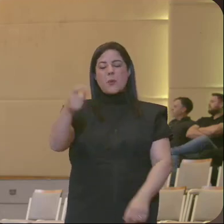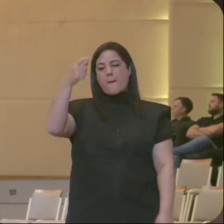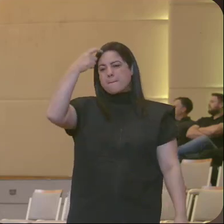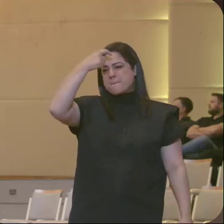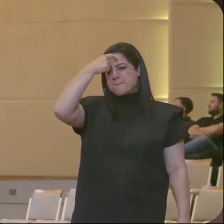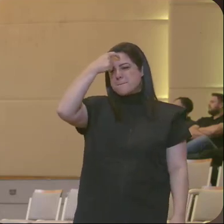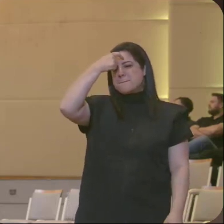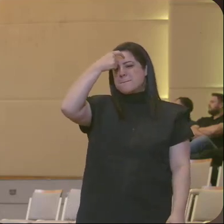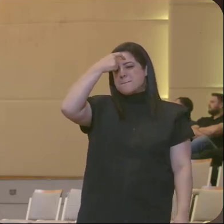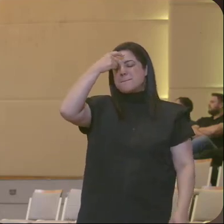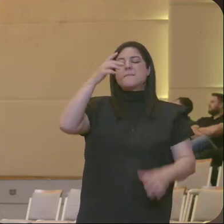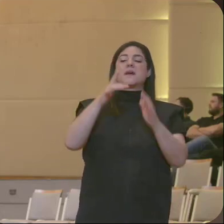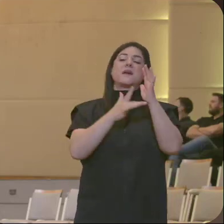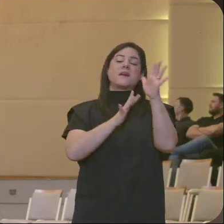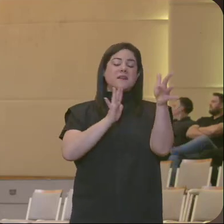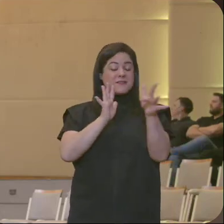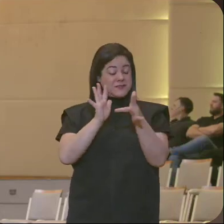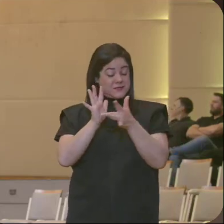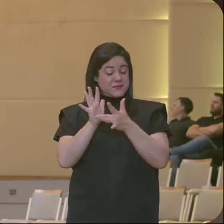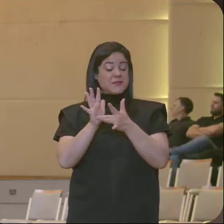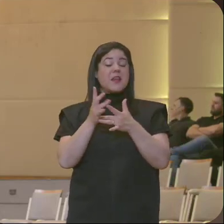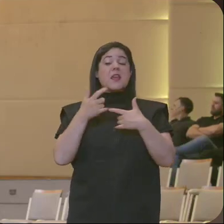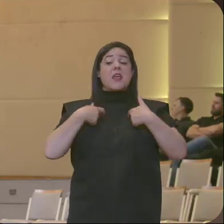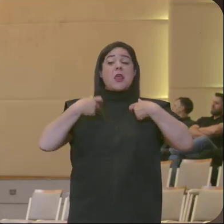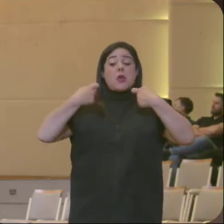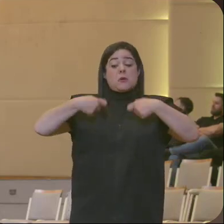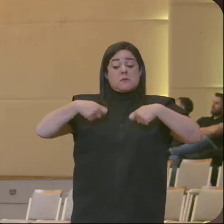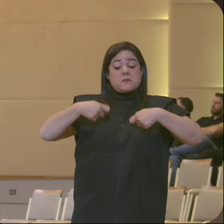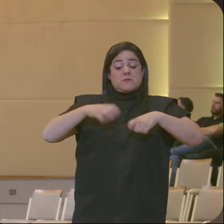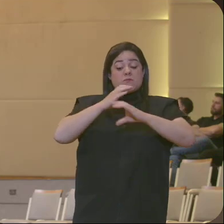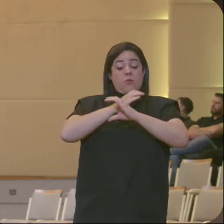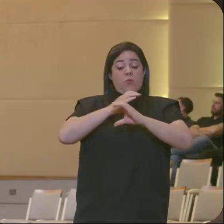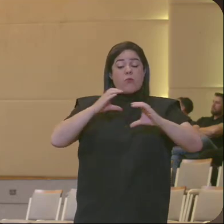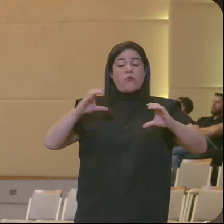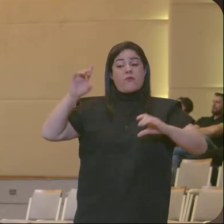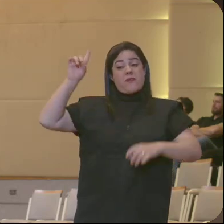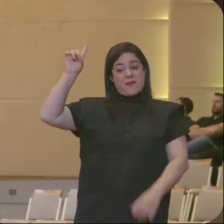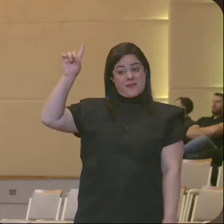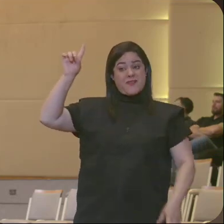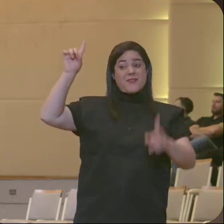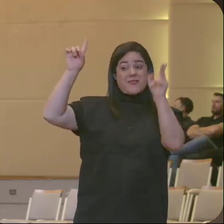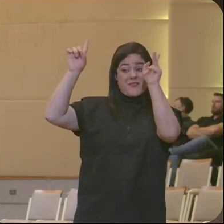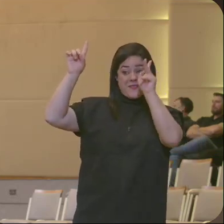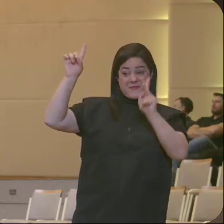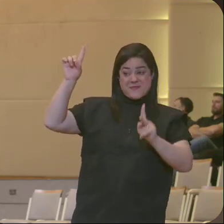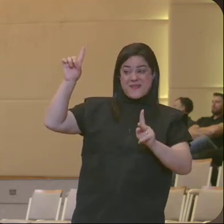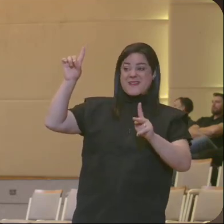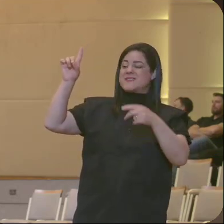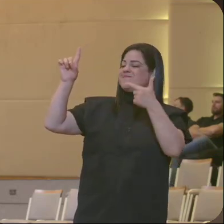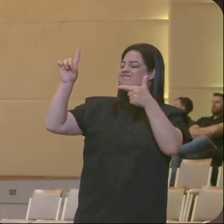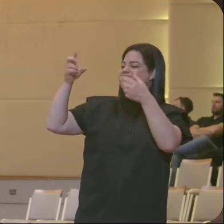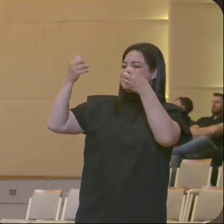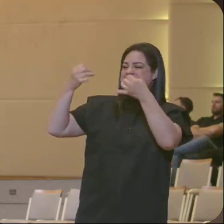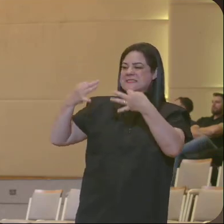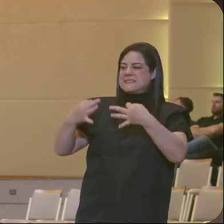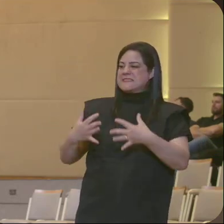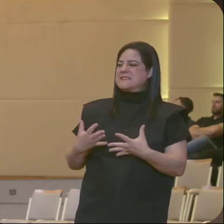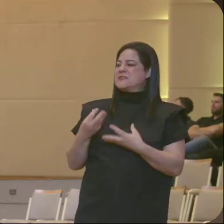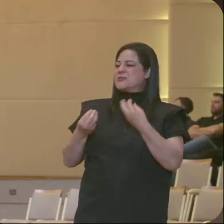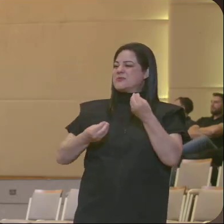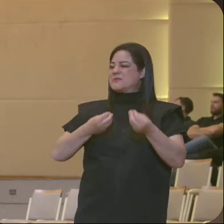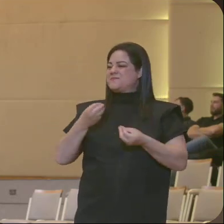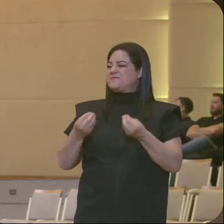Cristo Jesus. Eu preciso confiar na paz que excede todo entendimento.